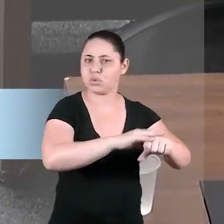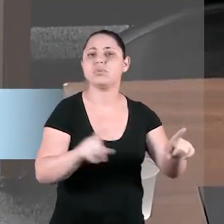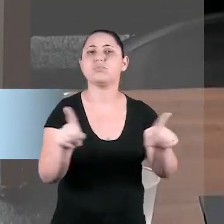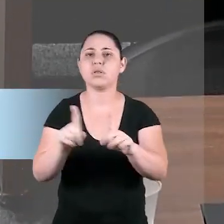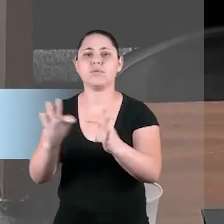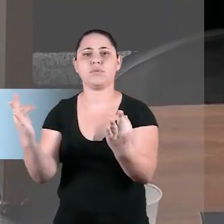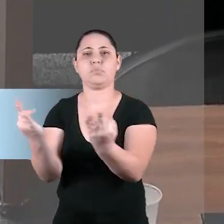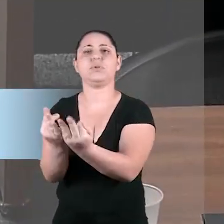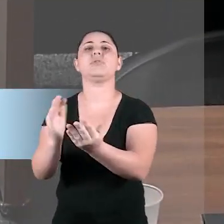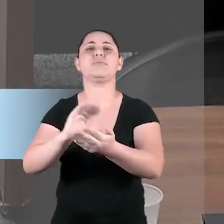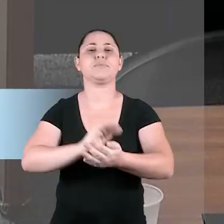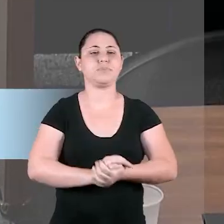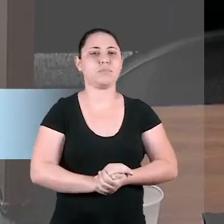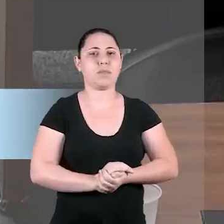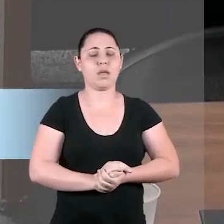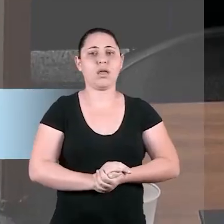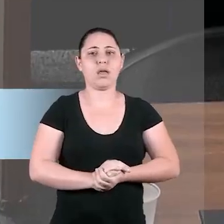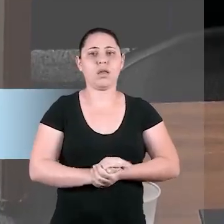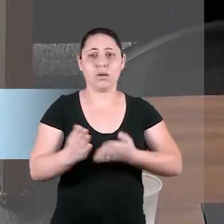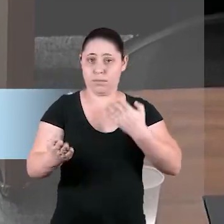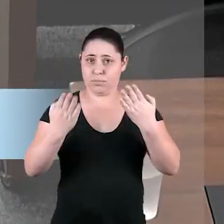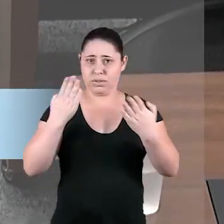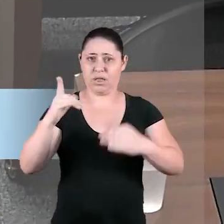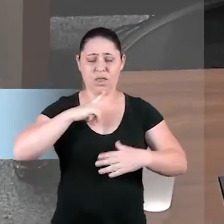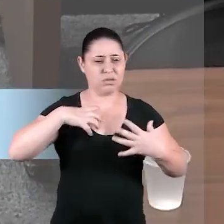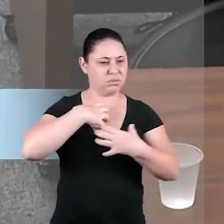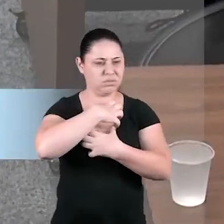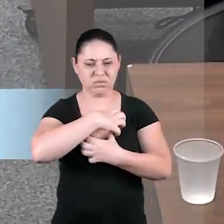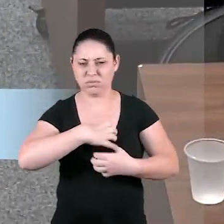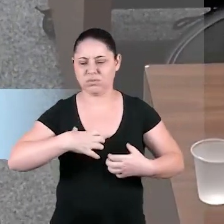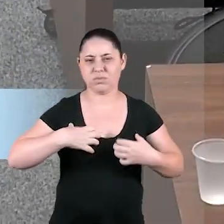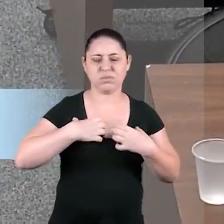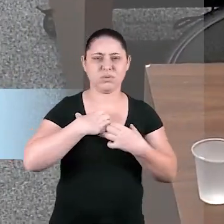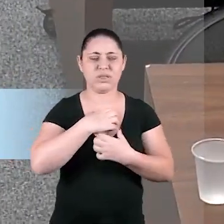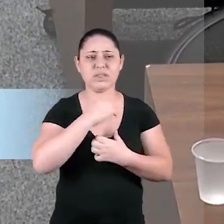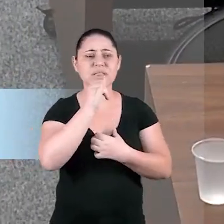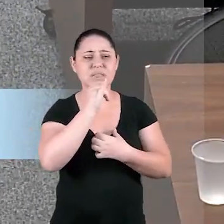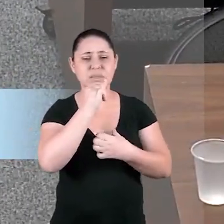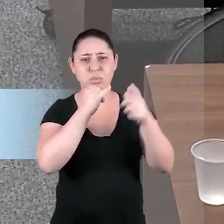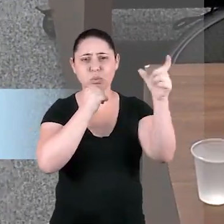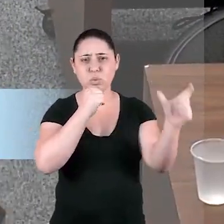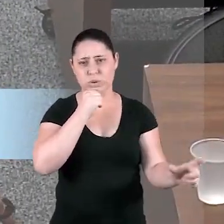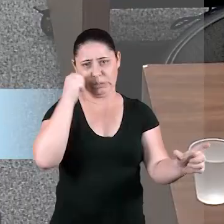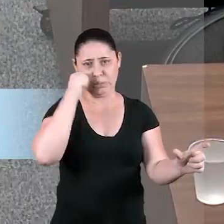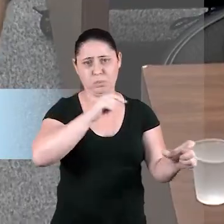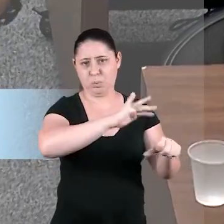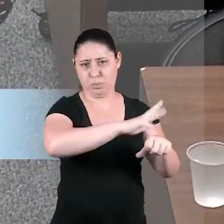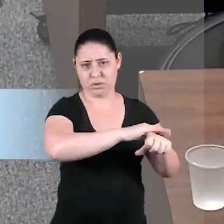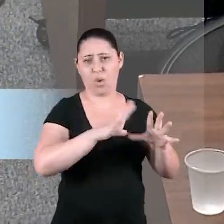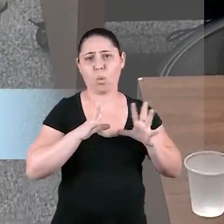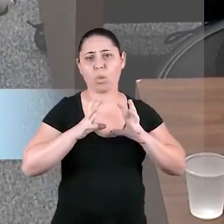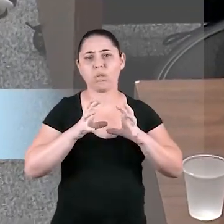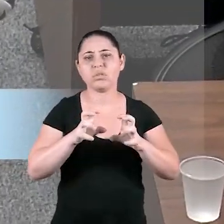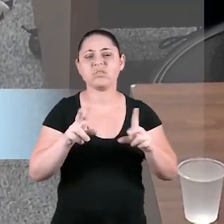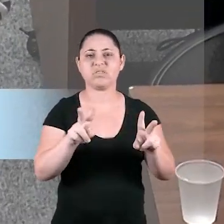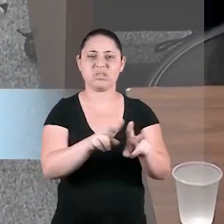do familiar. O psicológico, que nós temos as angústias, que é esse exemplo da mulher com câncer, então ela já tem